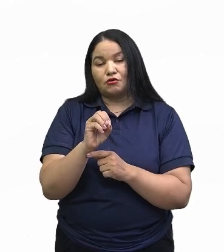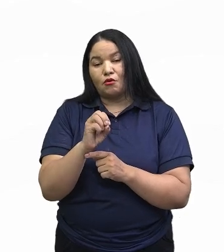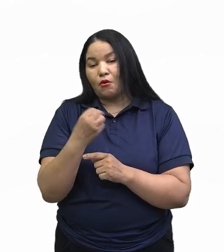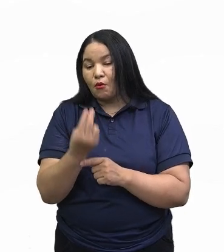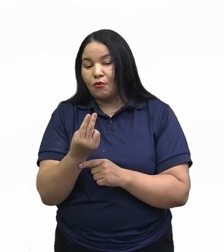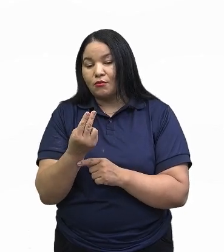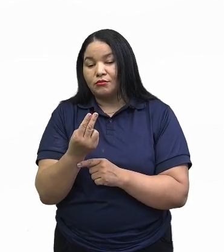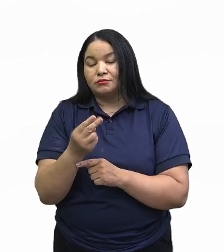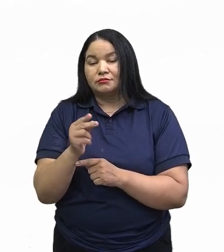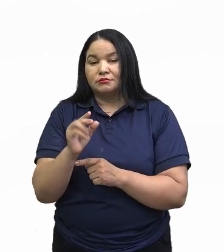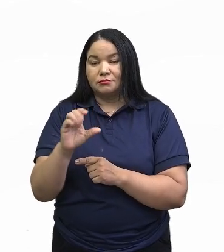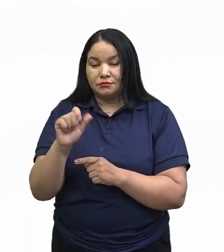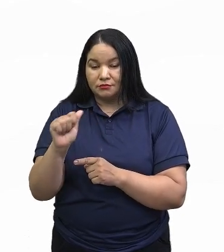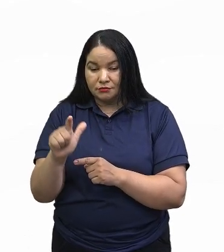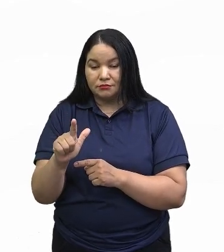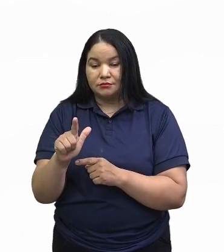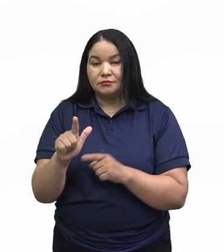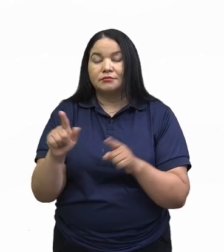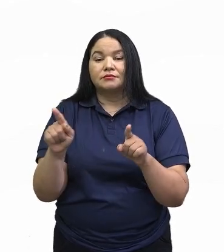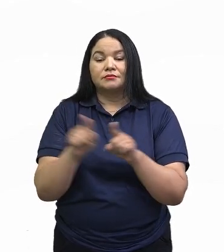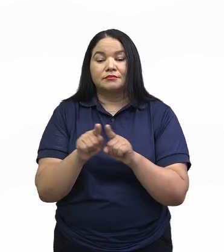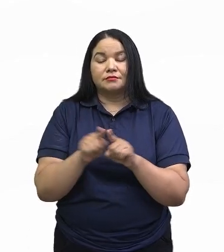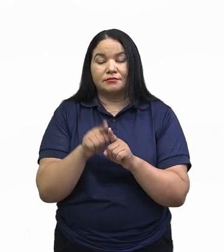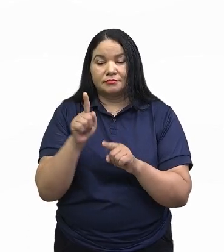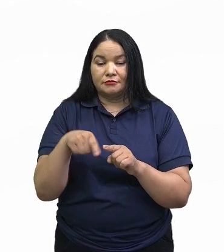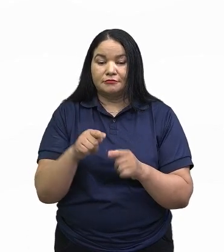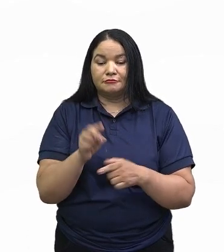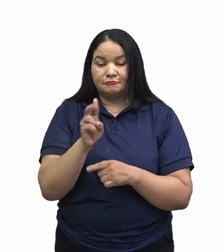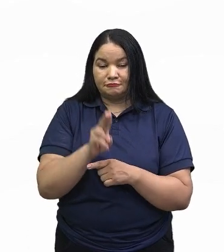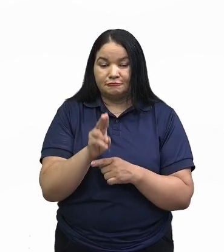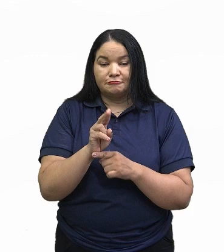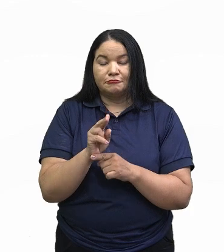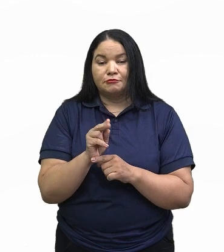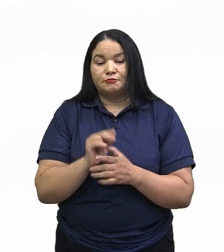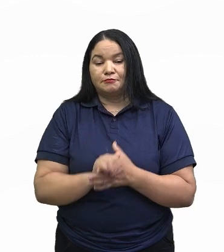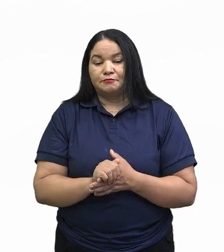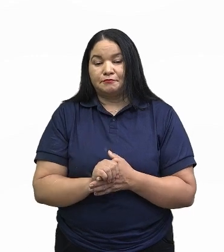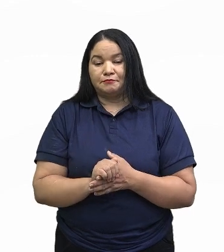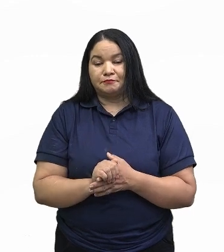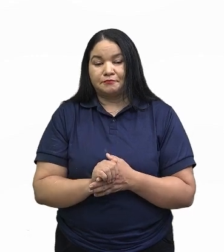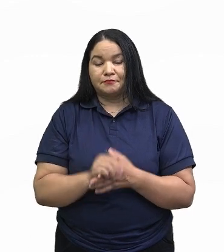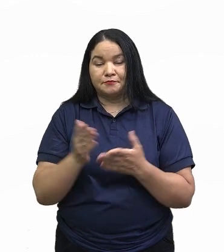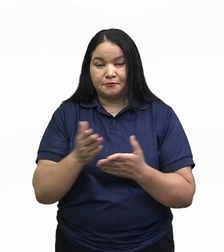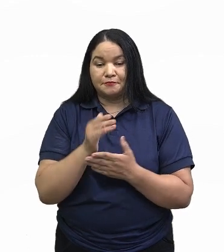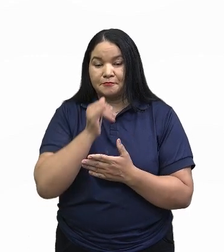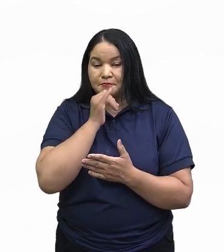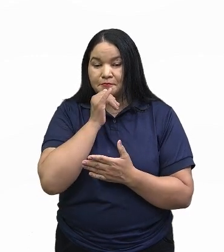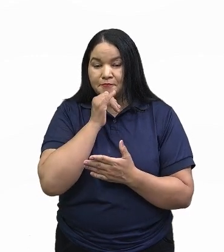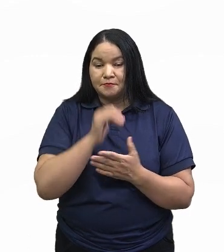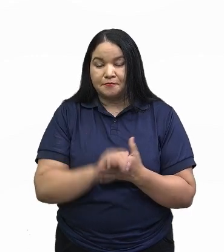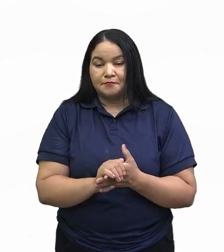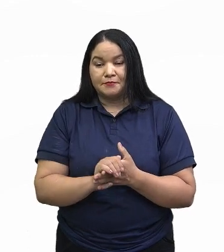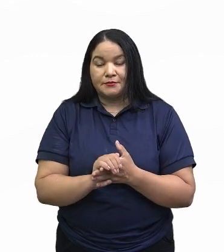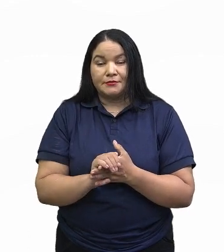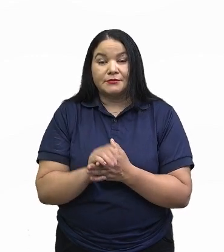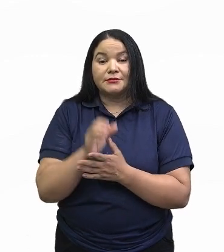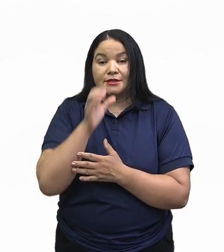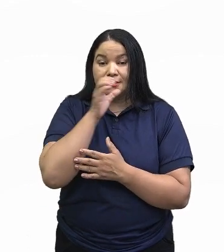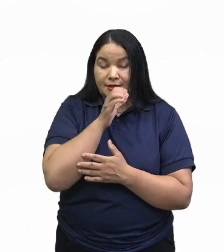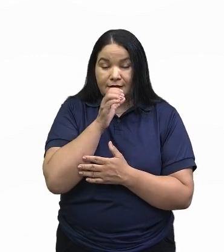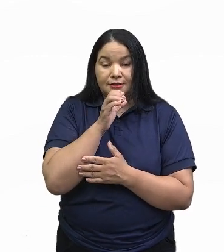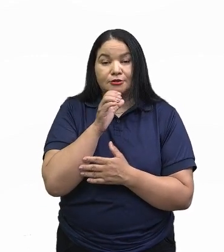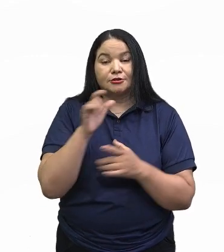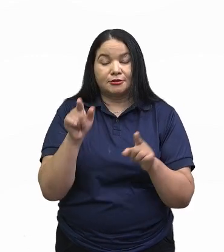ou caloria por grama na sua unidade usual. Agora vamos resolver um exemplo aqui de calorimetria. Nós temos